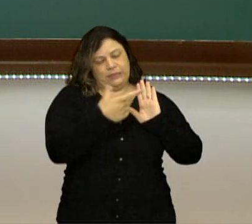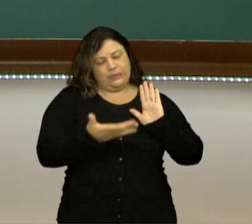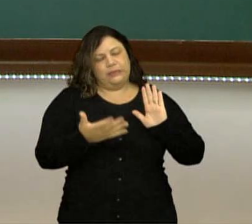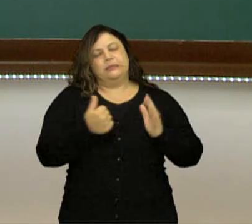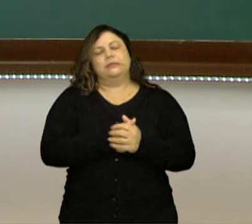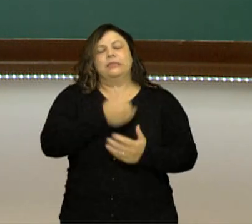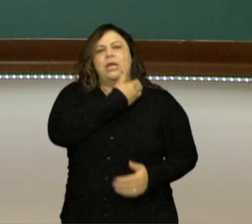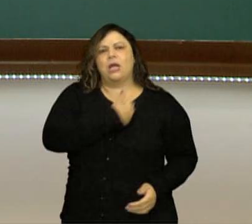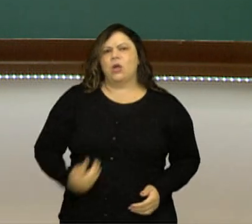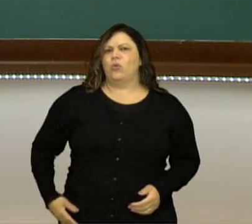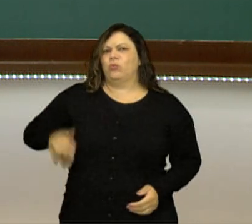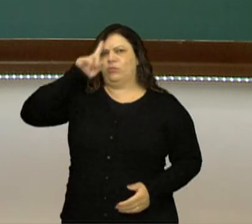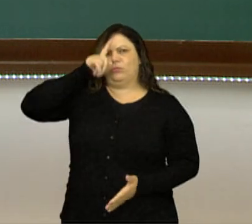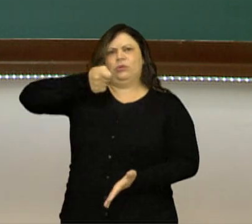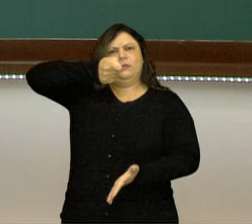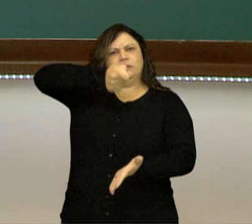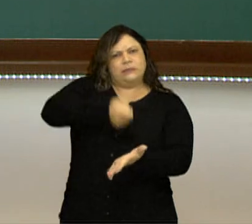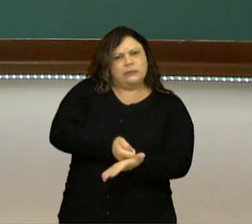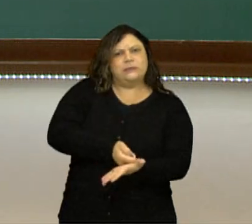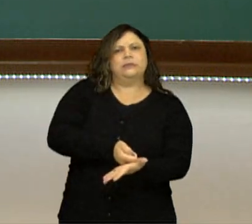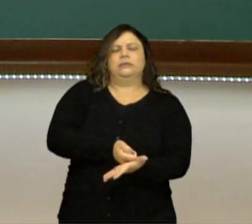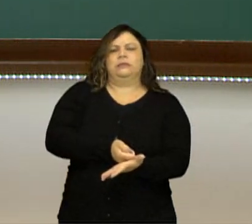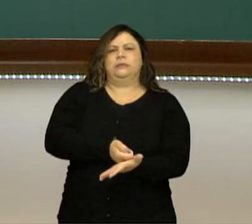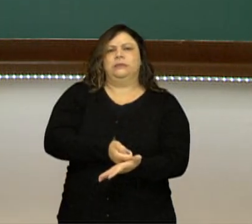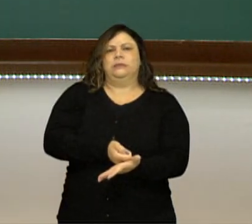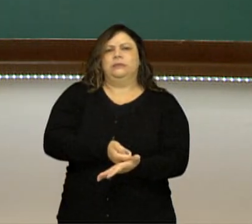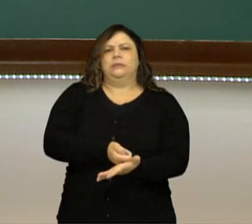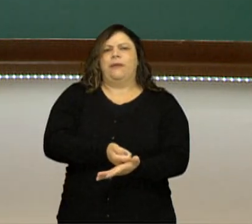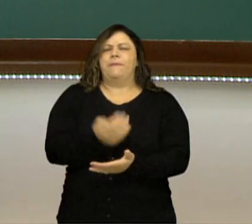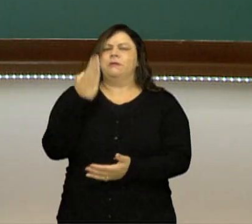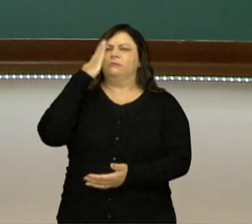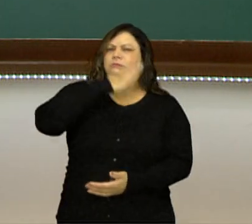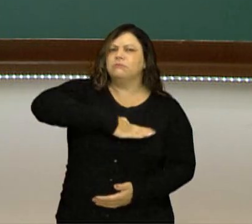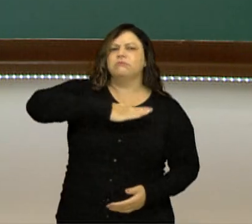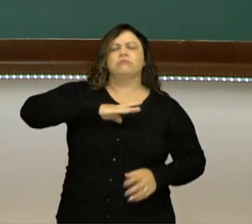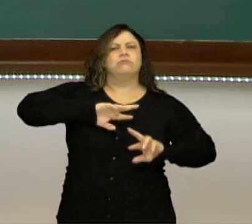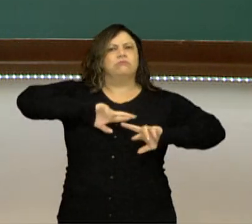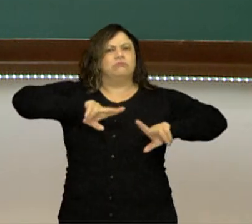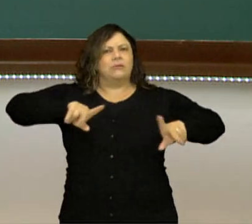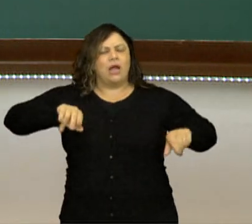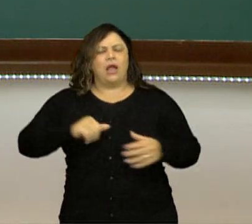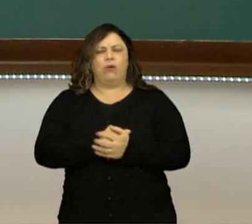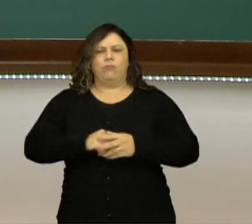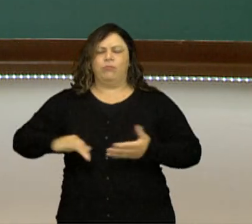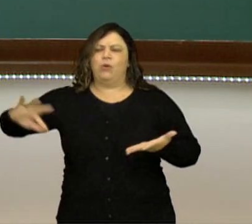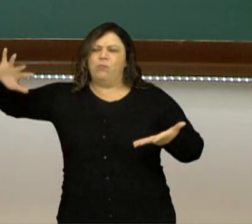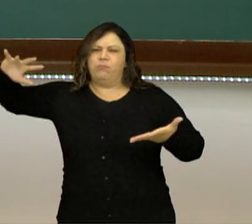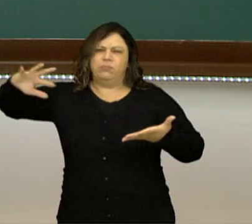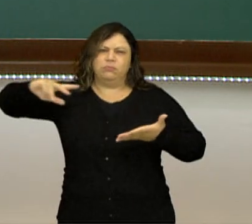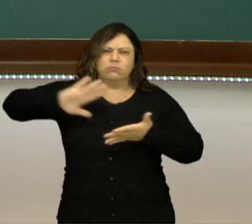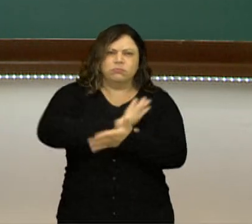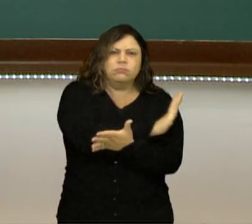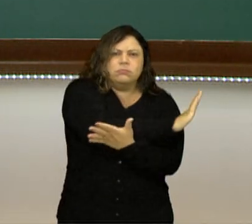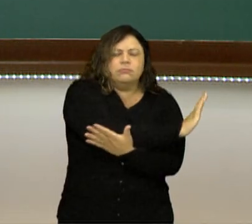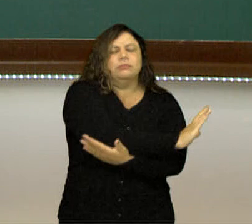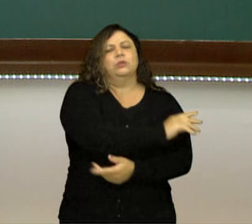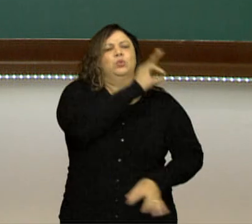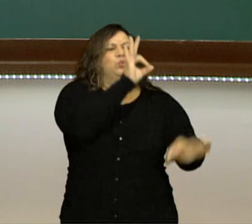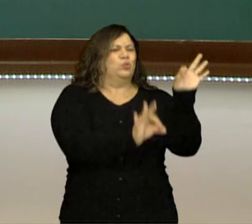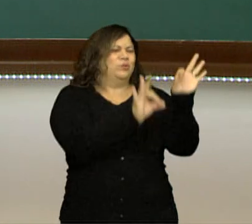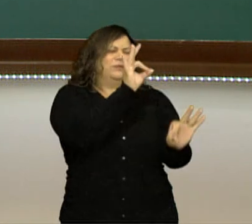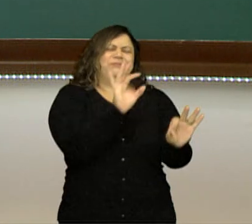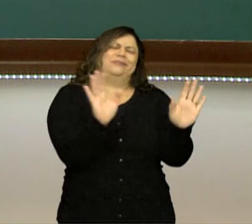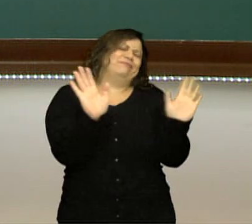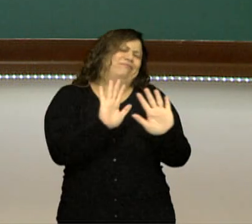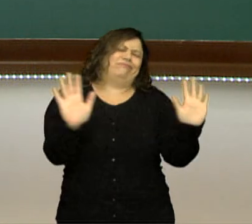um governo de ditadura e uma ditadura extremamente cruel, com execuções sem julgamento e ausência de direitos e liberdades,